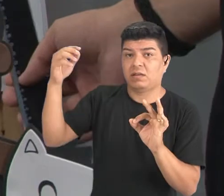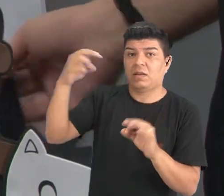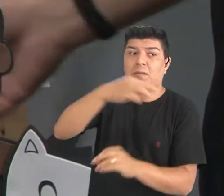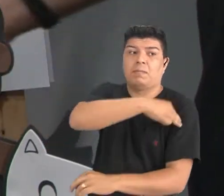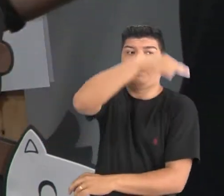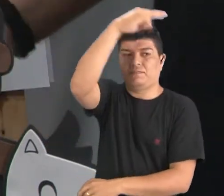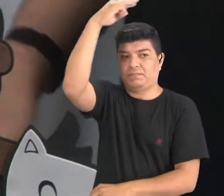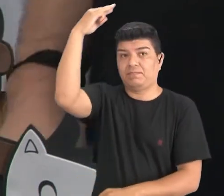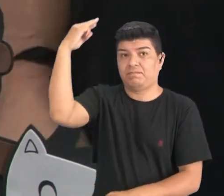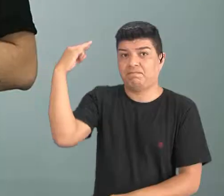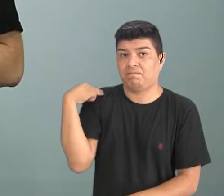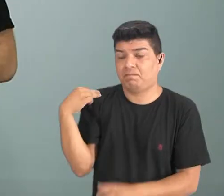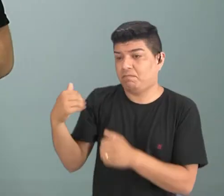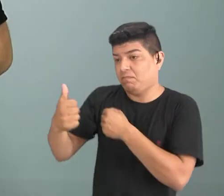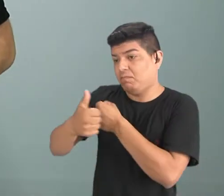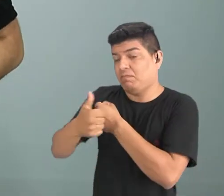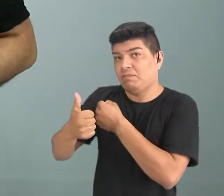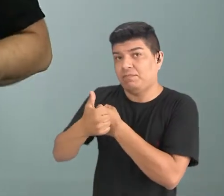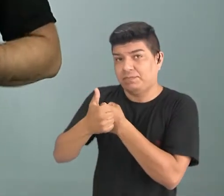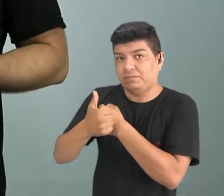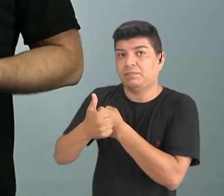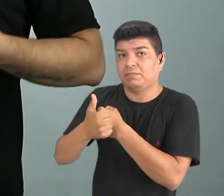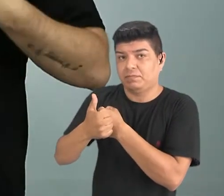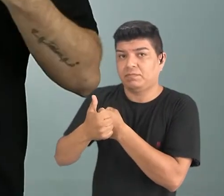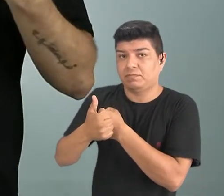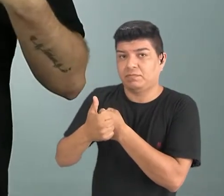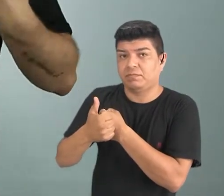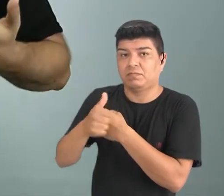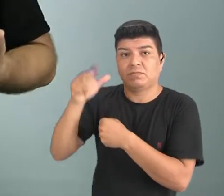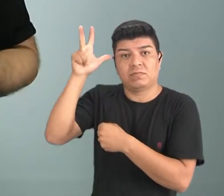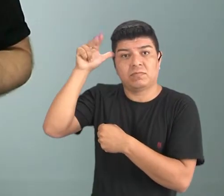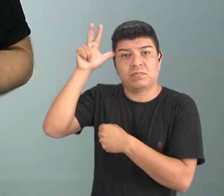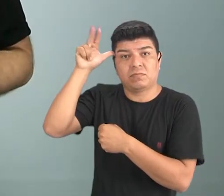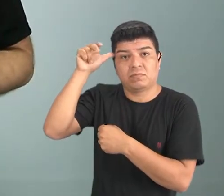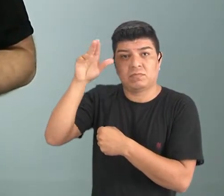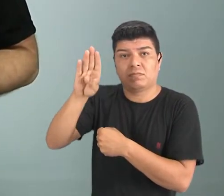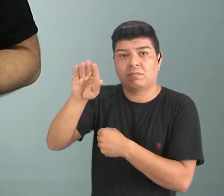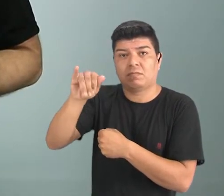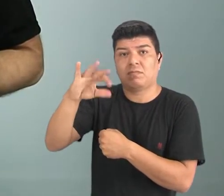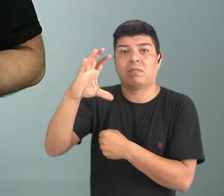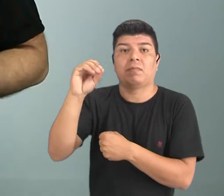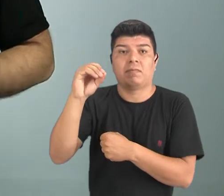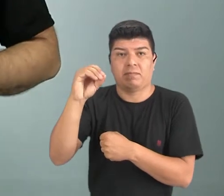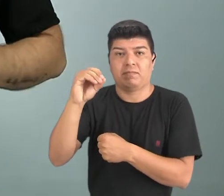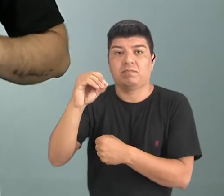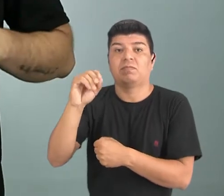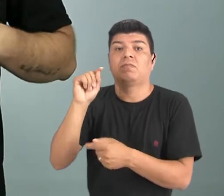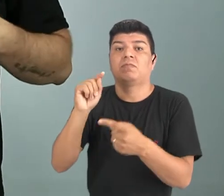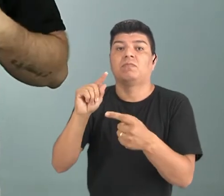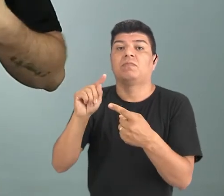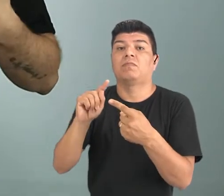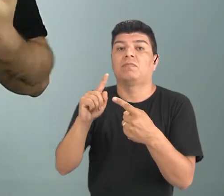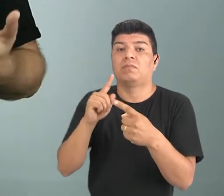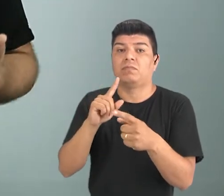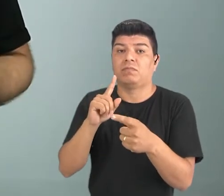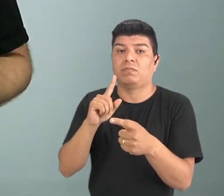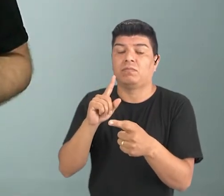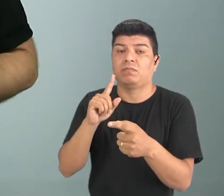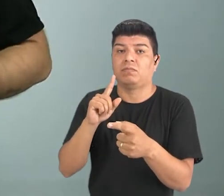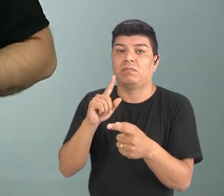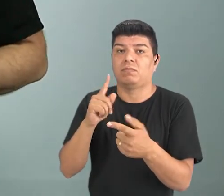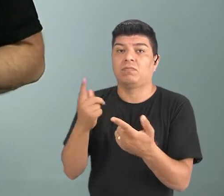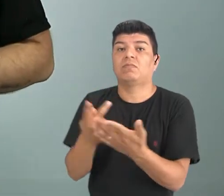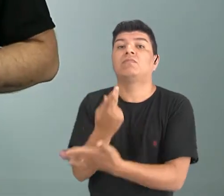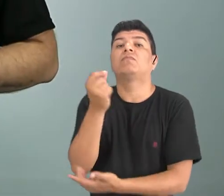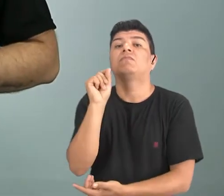cavalo baio. Então o que aconteceu? Veio uma libertação, né? Veio algo interessante, veio